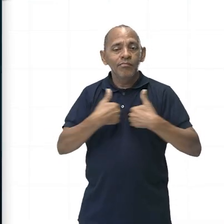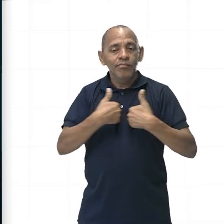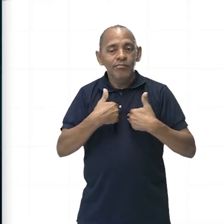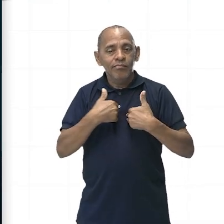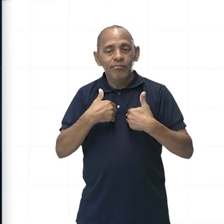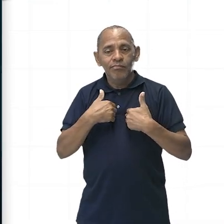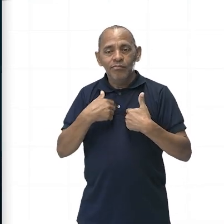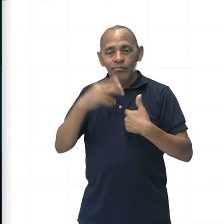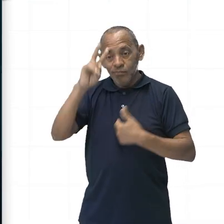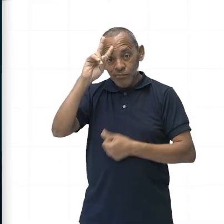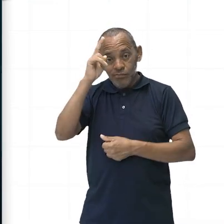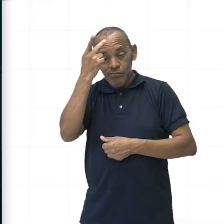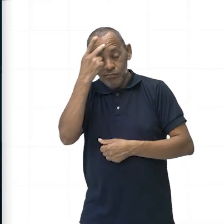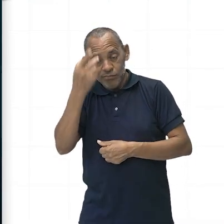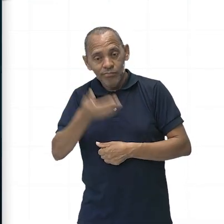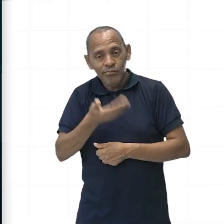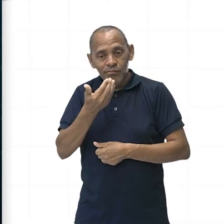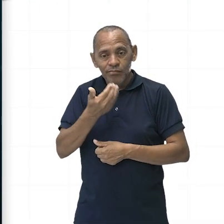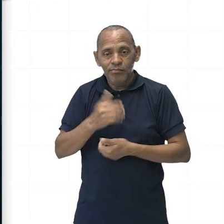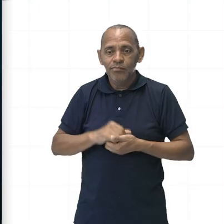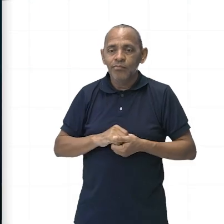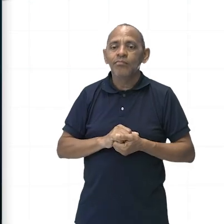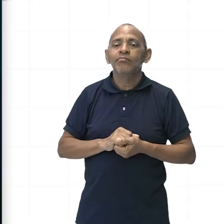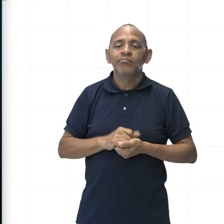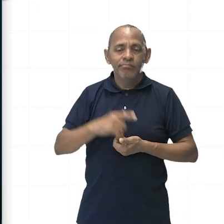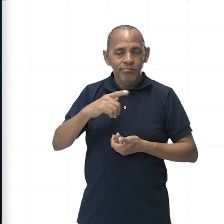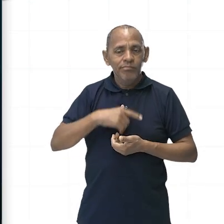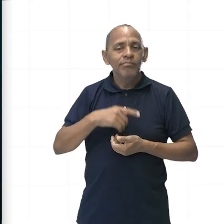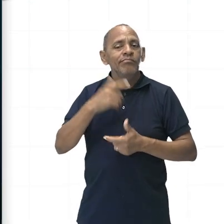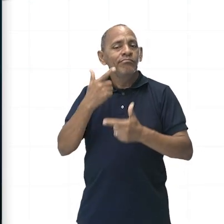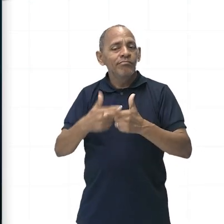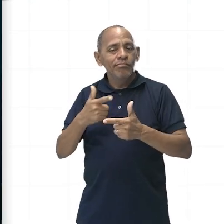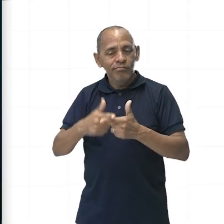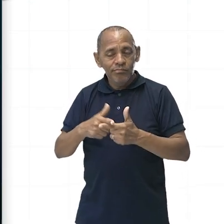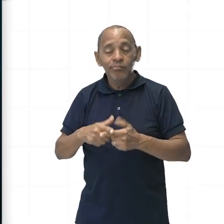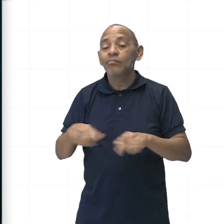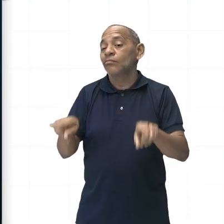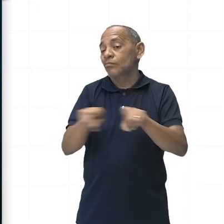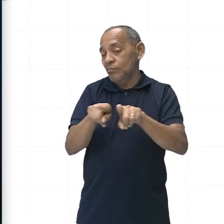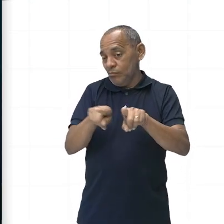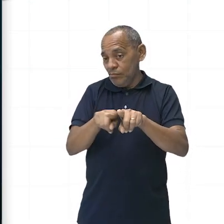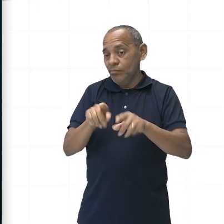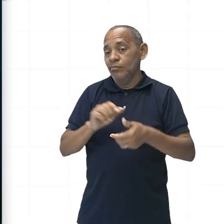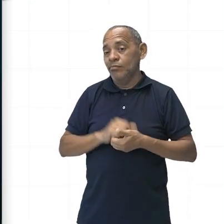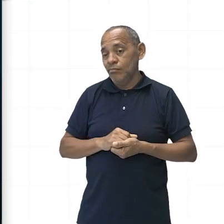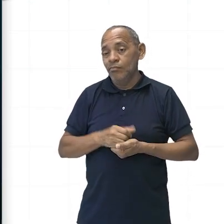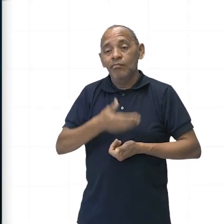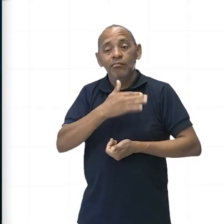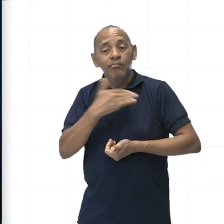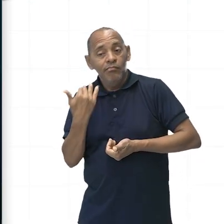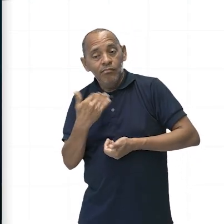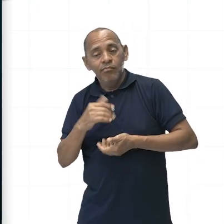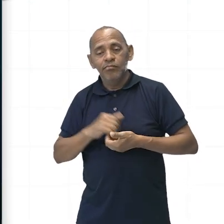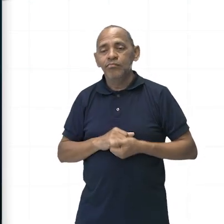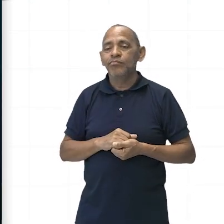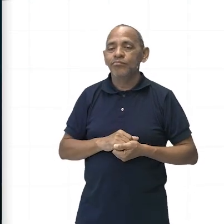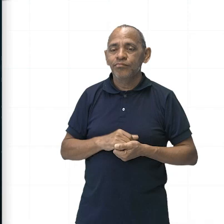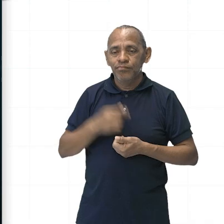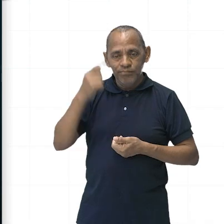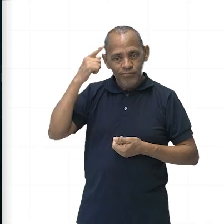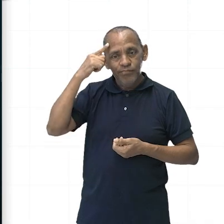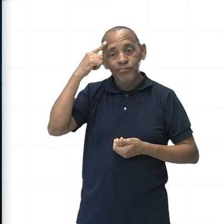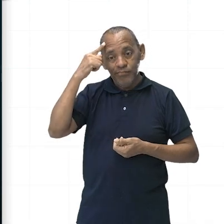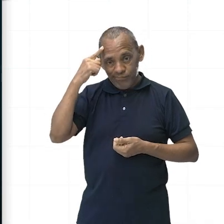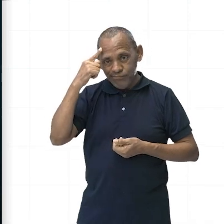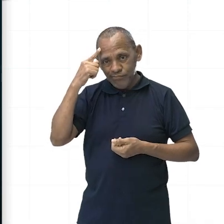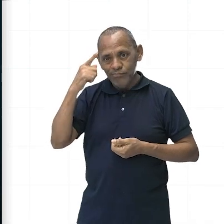com o alimento, levando a sérios danos e até a morte. Para vocês terem uma ideia, o Programa